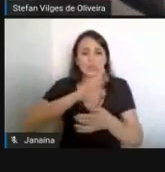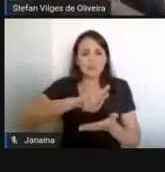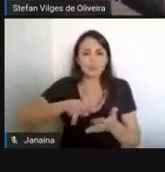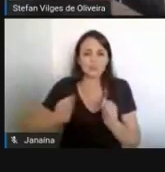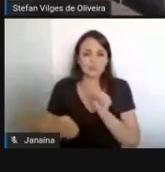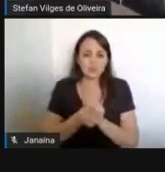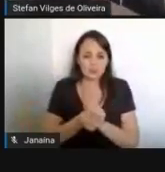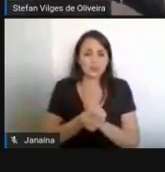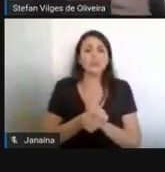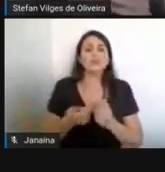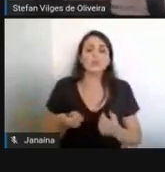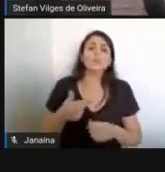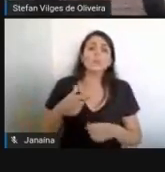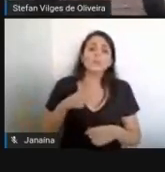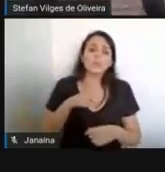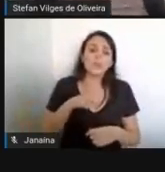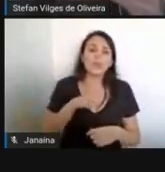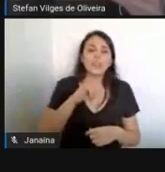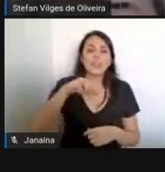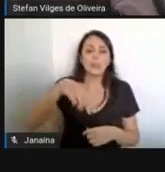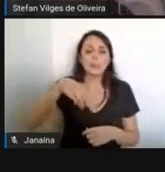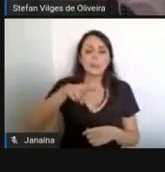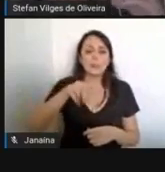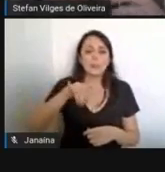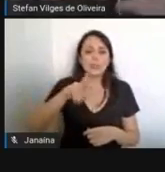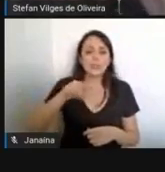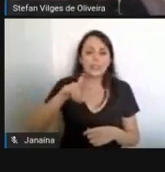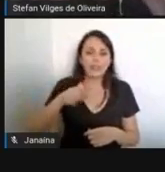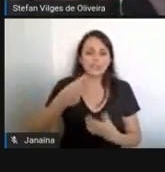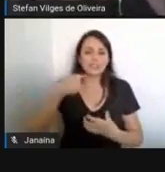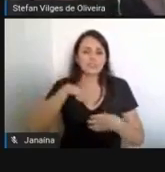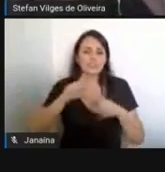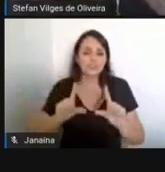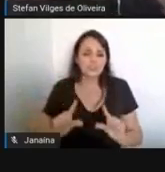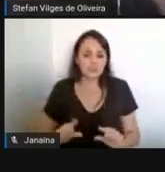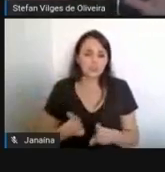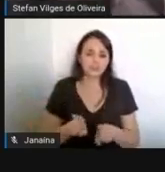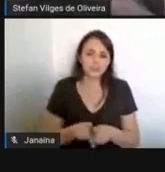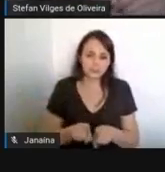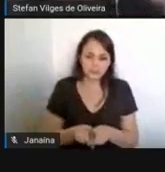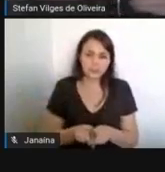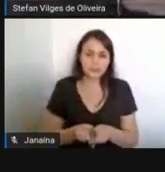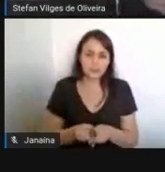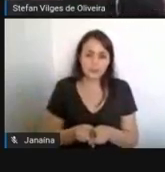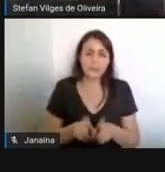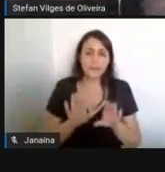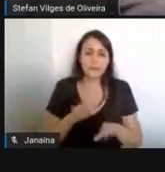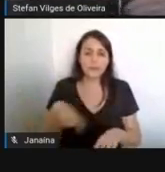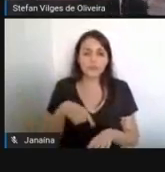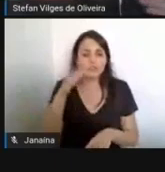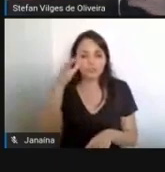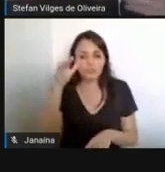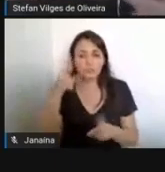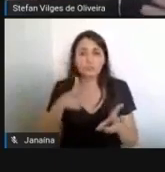gente tem observado também que isso não é tão exclusivo, né? Nós temos observado